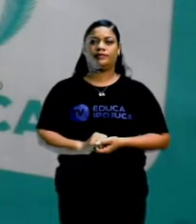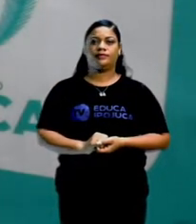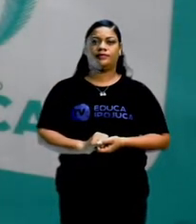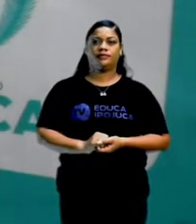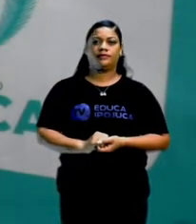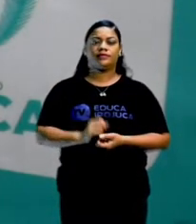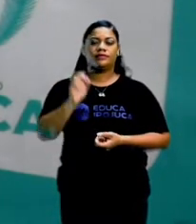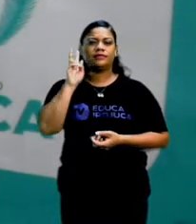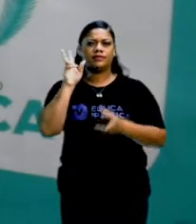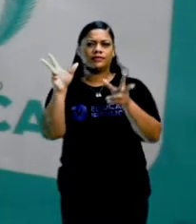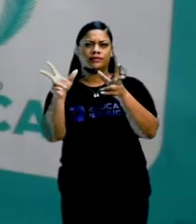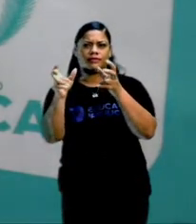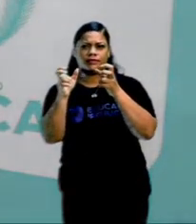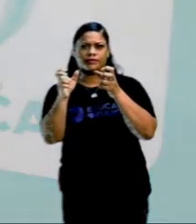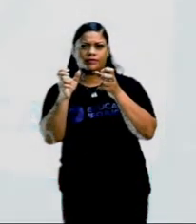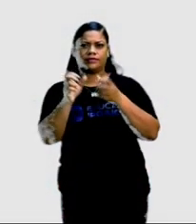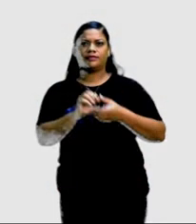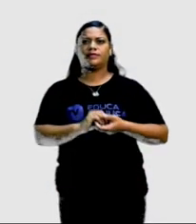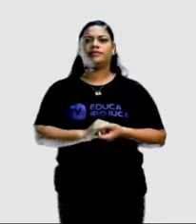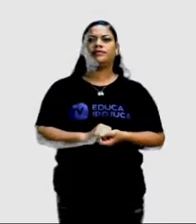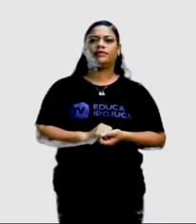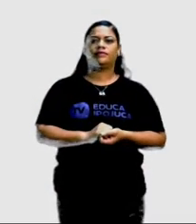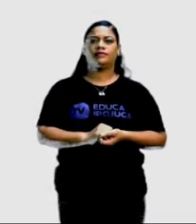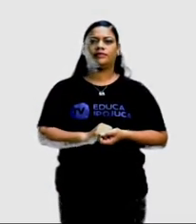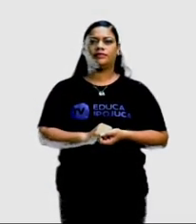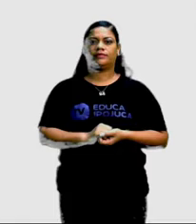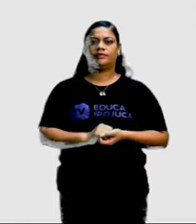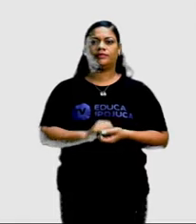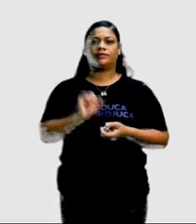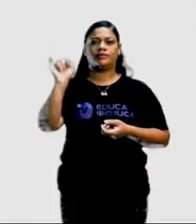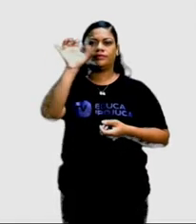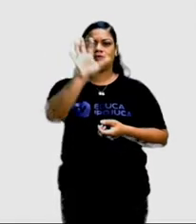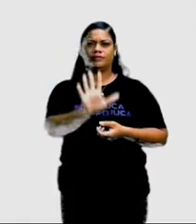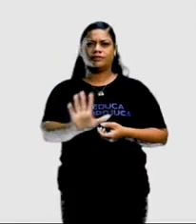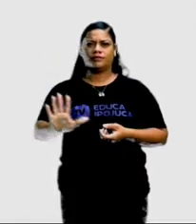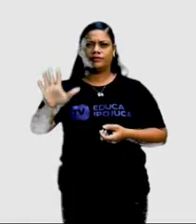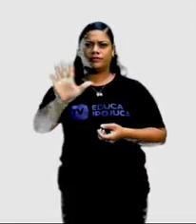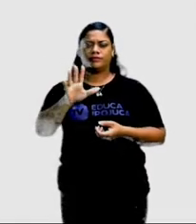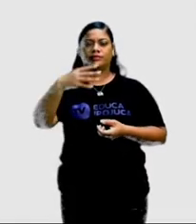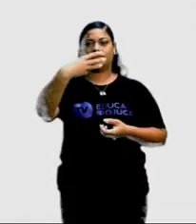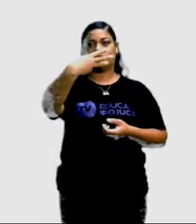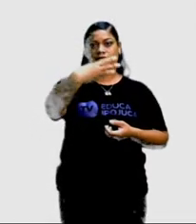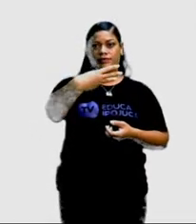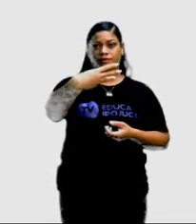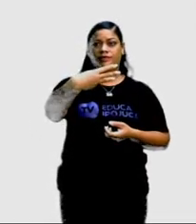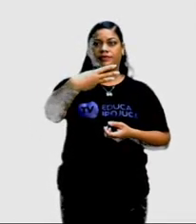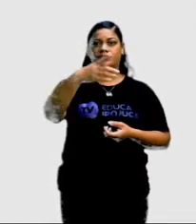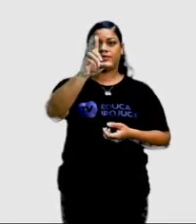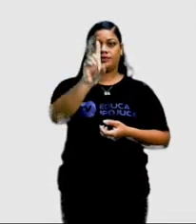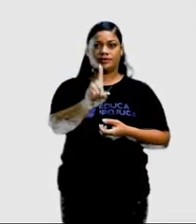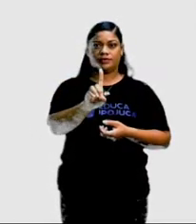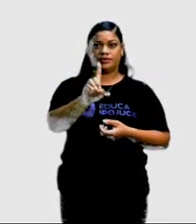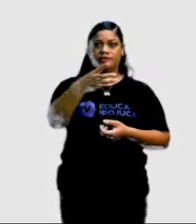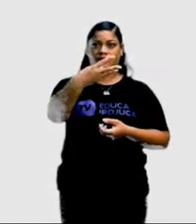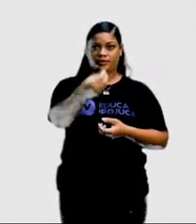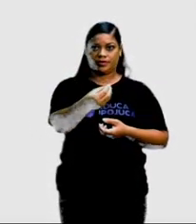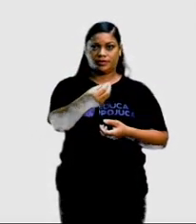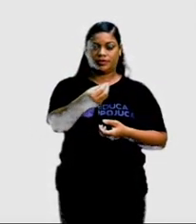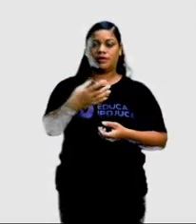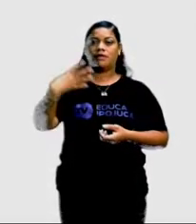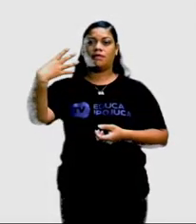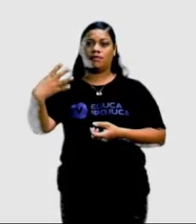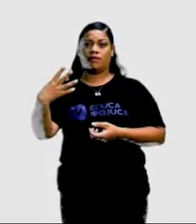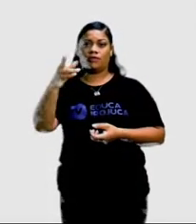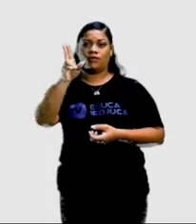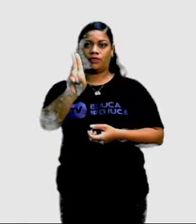Logo, percebemos aqui no nosso, na nossa ilustração que as 3 dezenas, que dão 30, e as 4